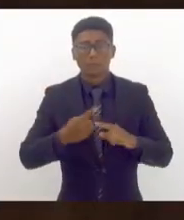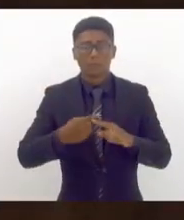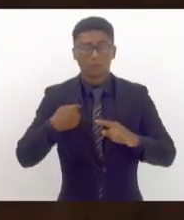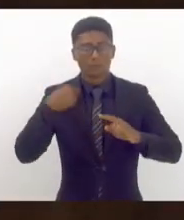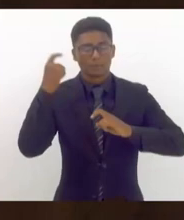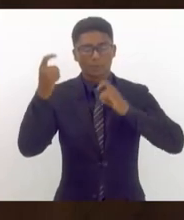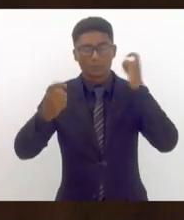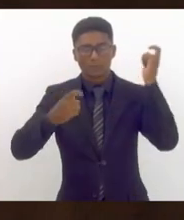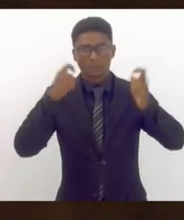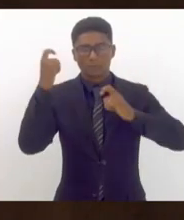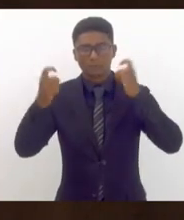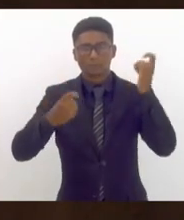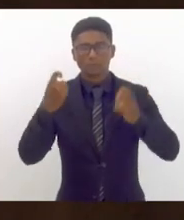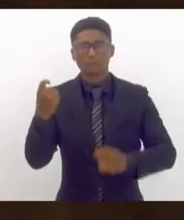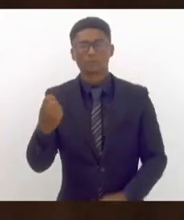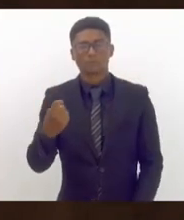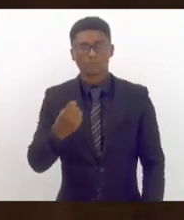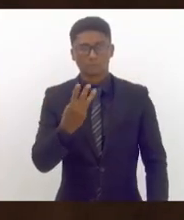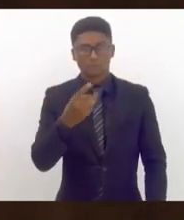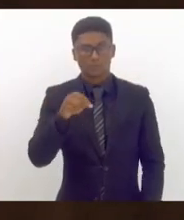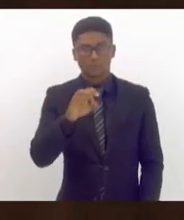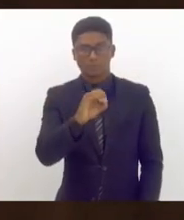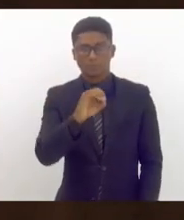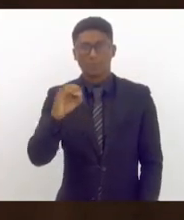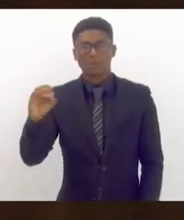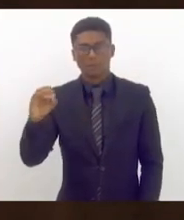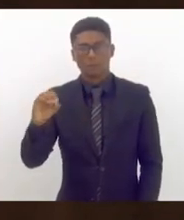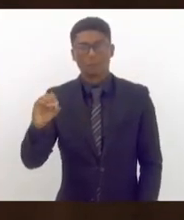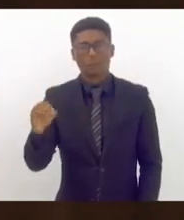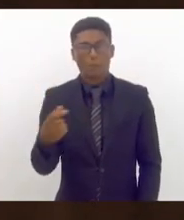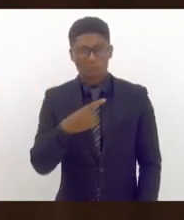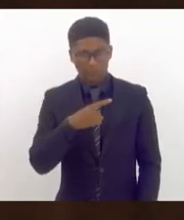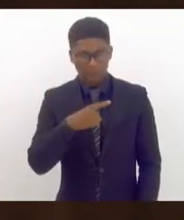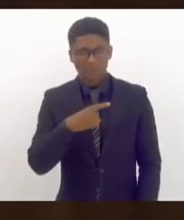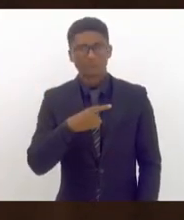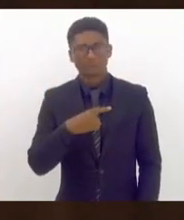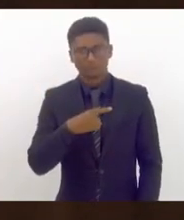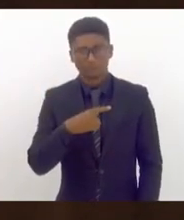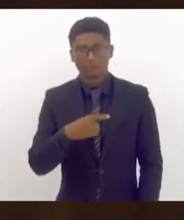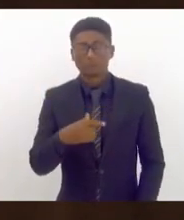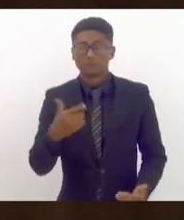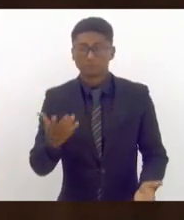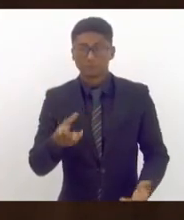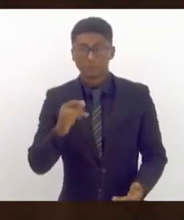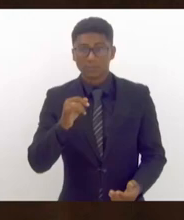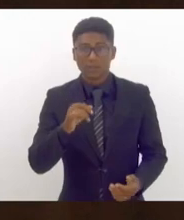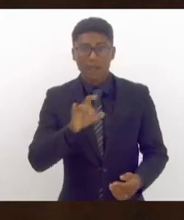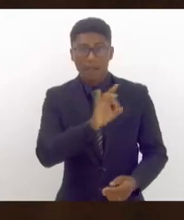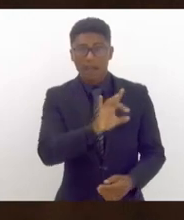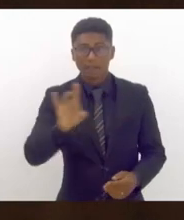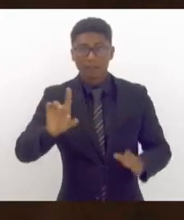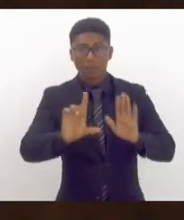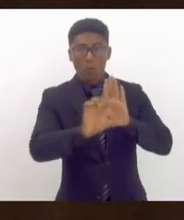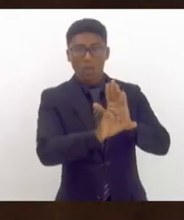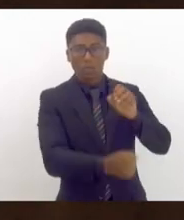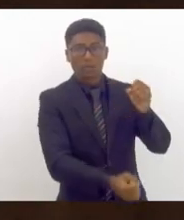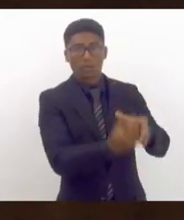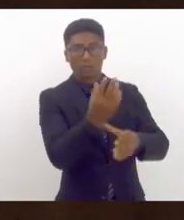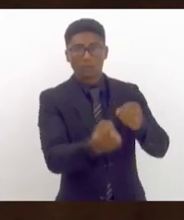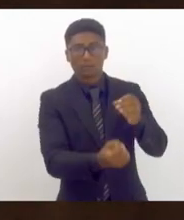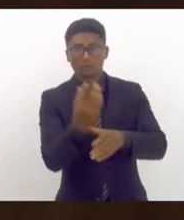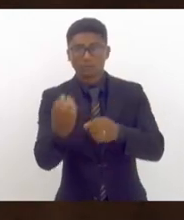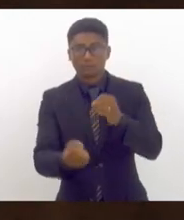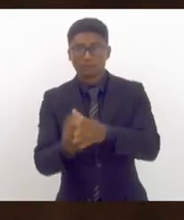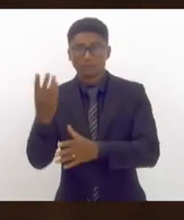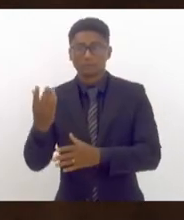que são mais de 3 mil que têm contraindicações. Se nós criarmos uma lei para cada um, não digo que nessa lei está